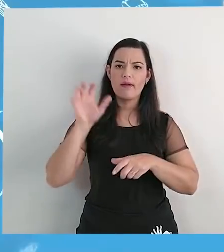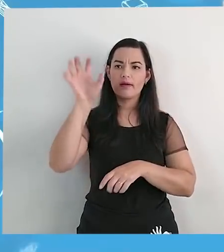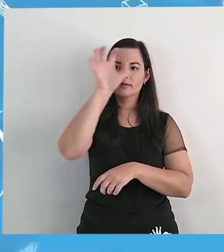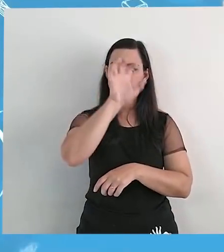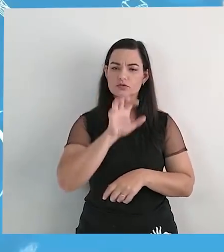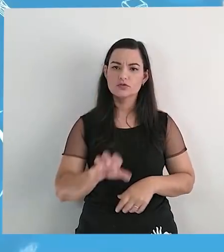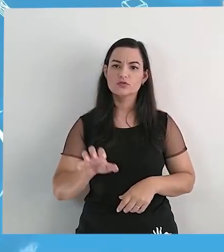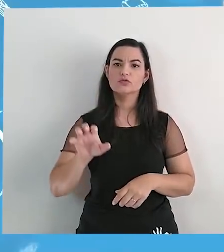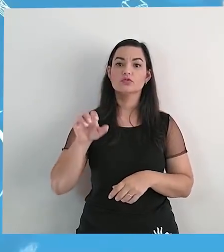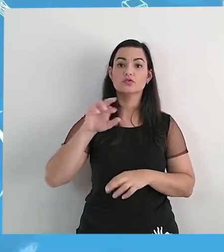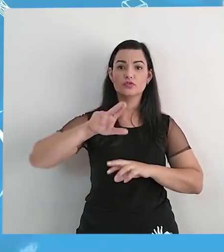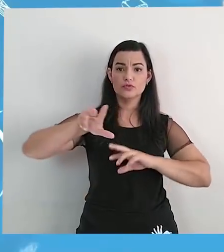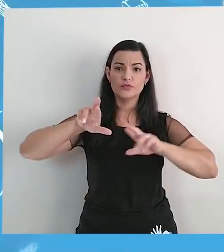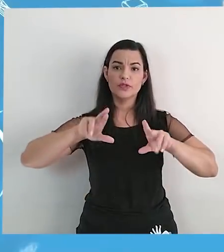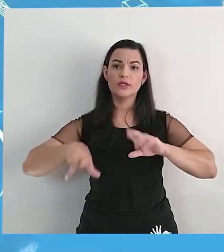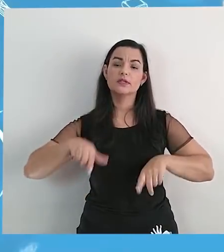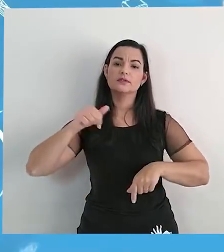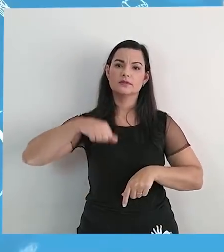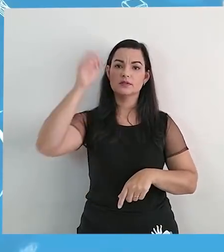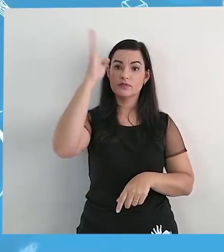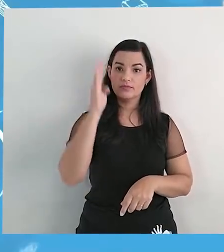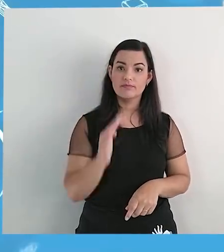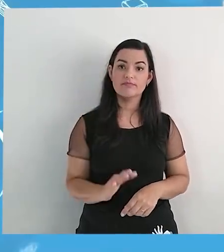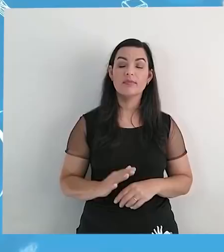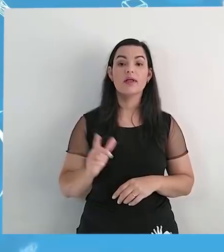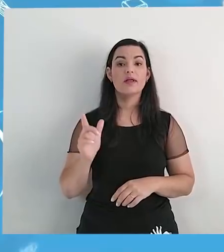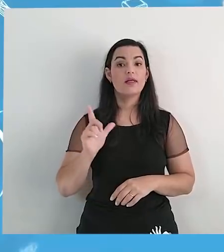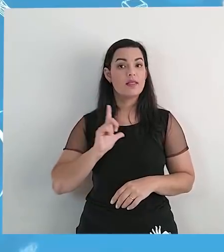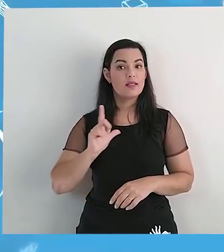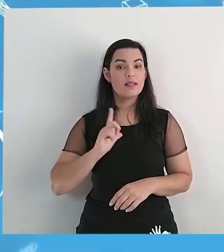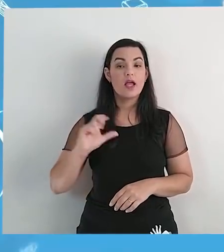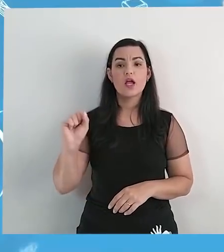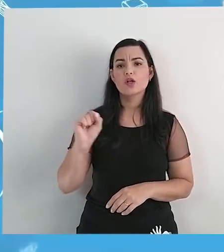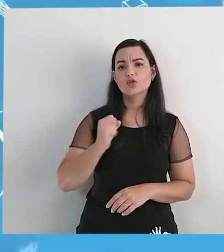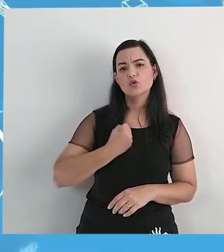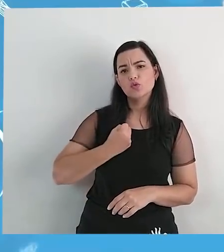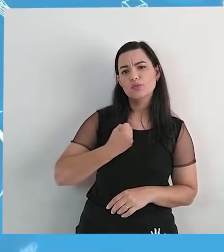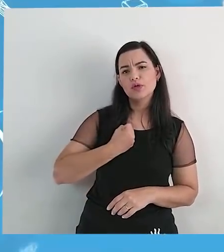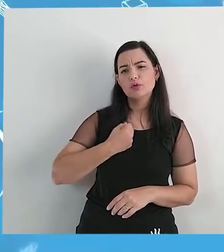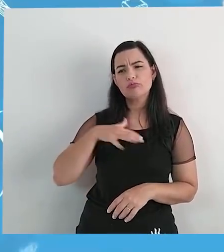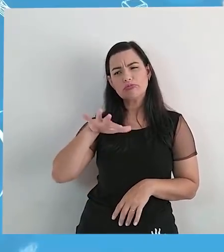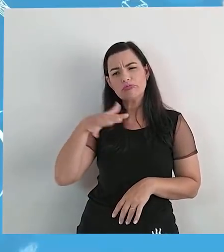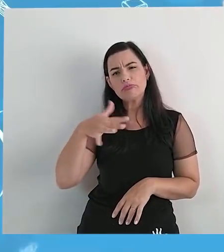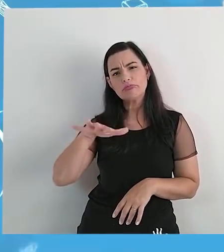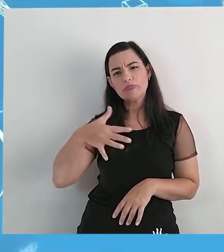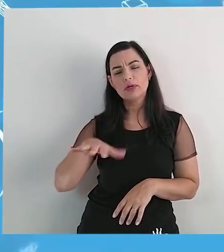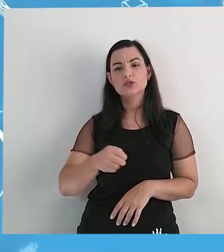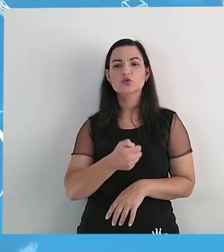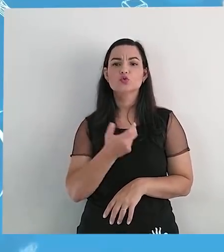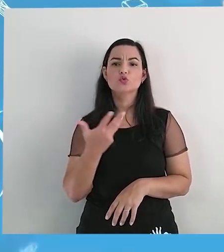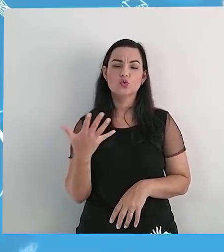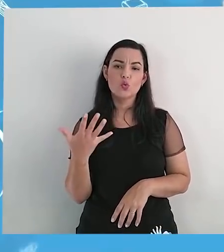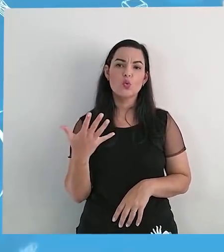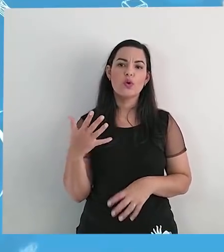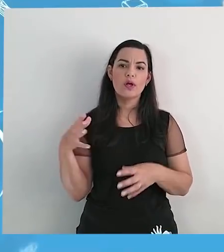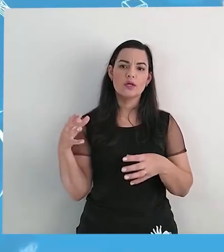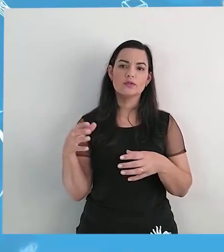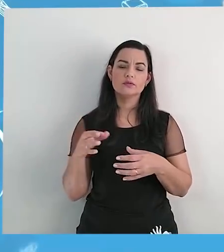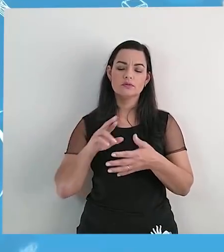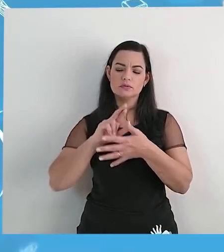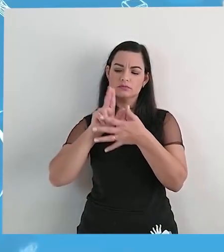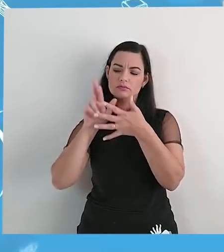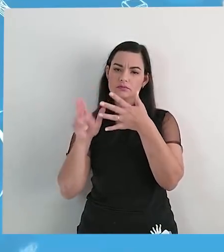Brasil. Além de termos o número estimado de espécies,